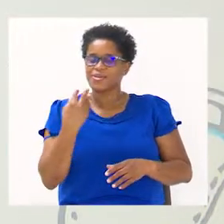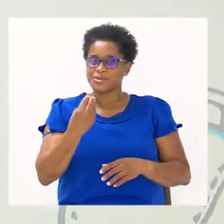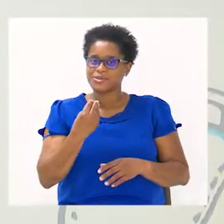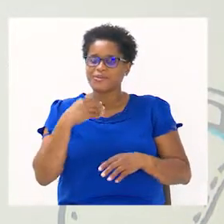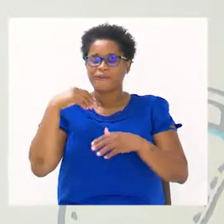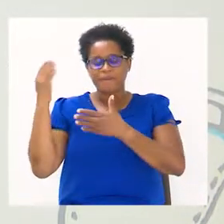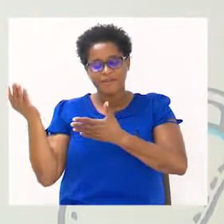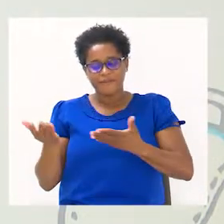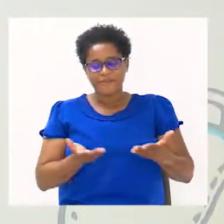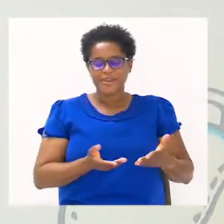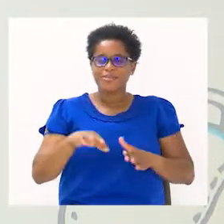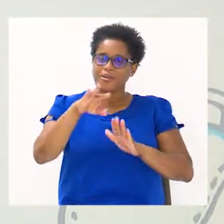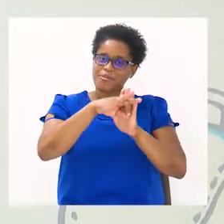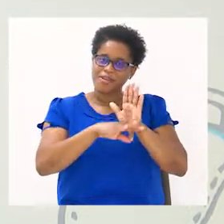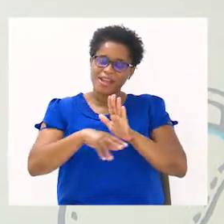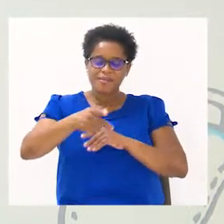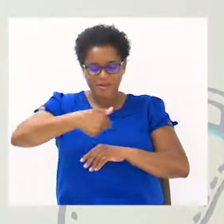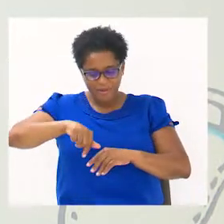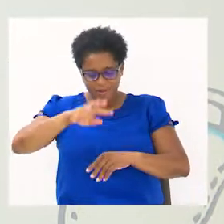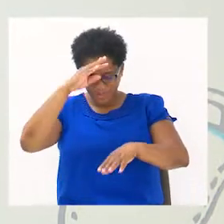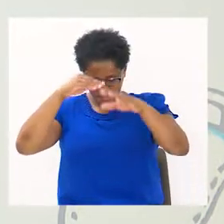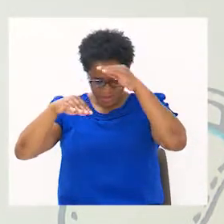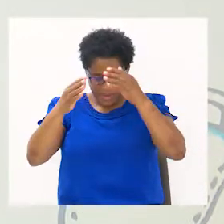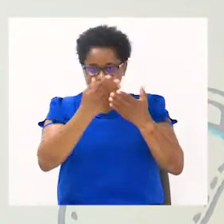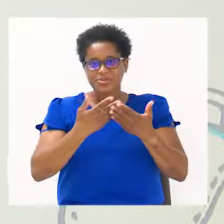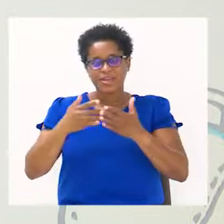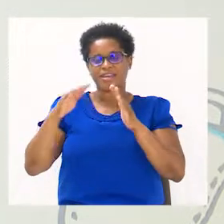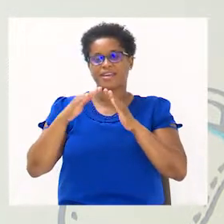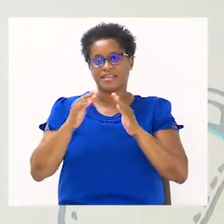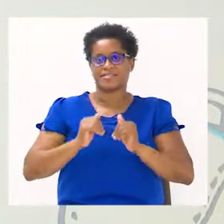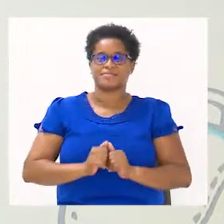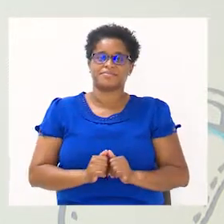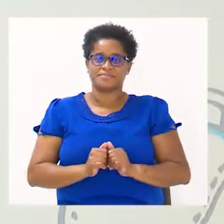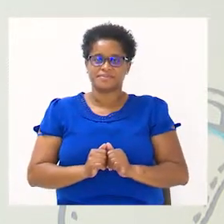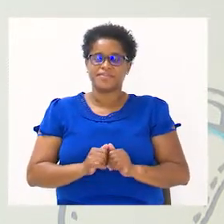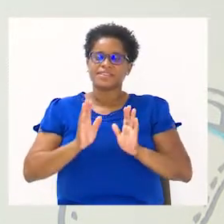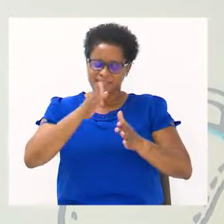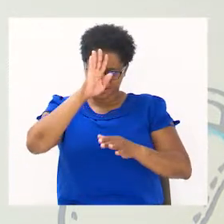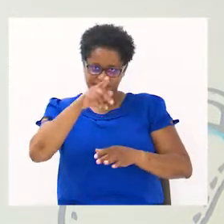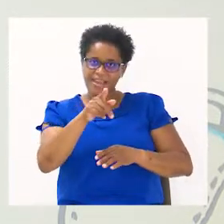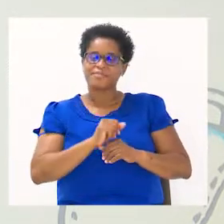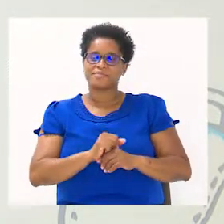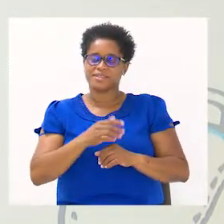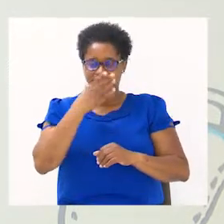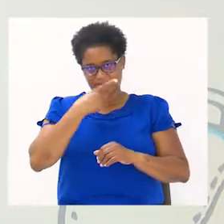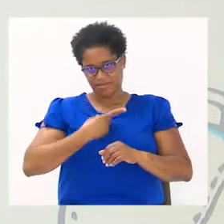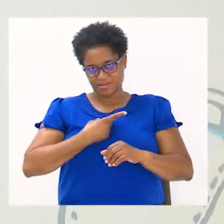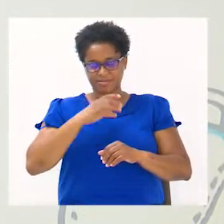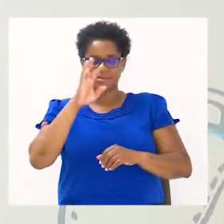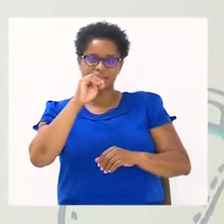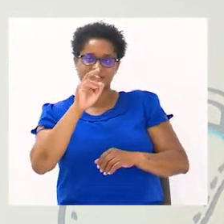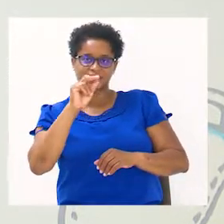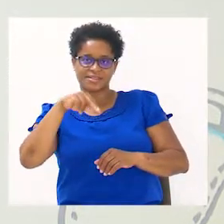alunos! Bem-vindos ao nosso programa do Aprender e Estudar em Casa. Já sabem, sou a professora Sandra